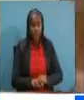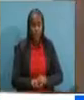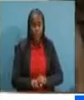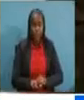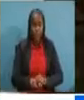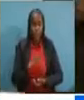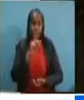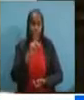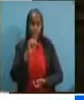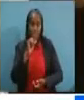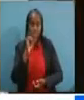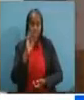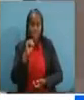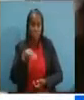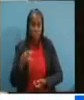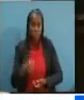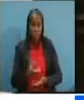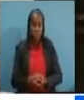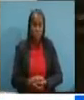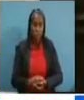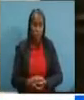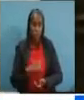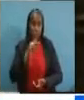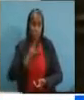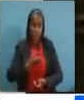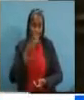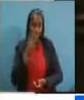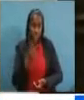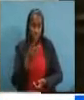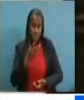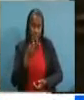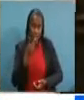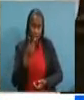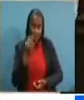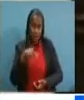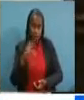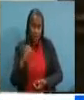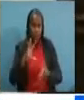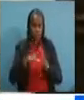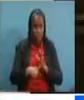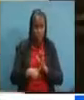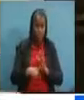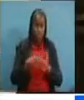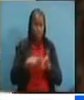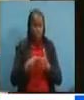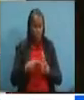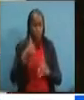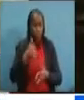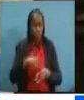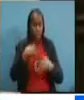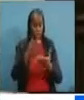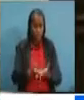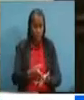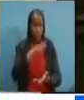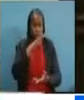em achismos, em adivinhações. Foi um projeto tecnicamente, impecavelmente entregue, e estou a dizer não